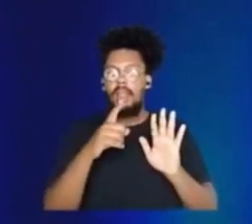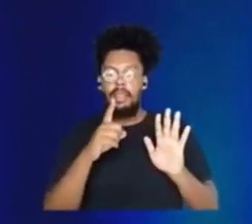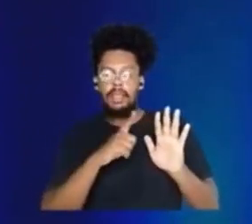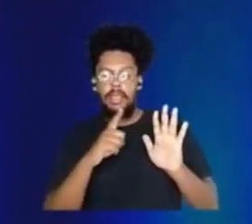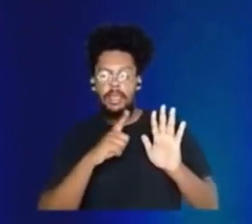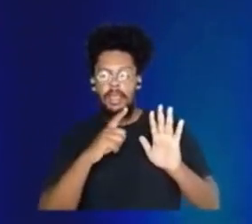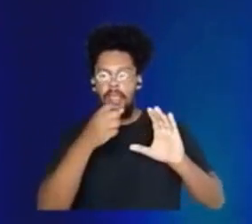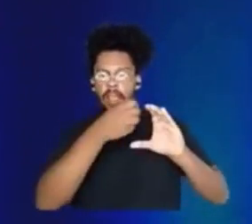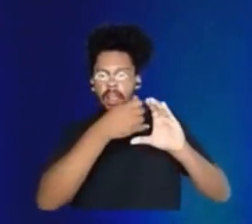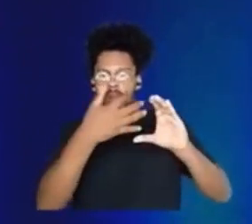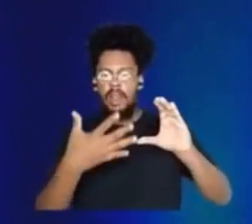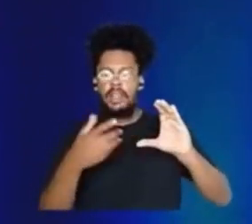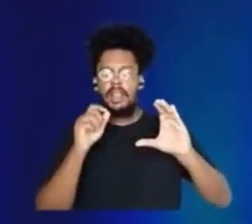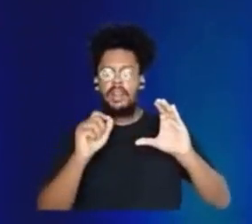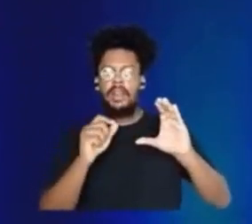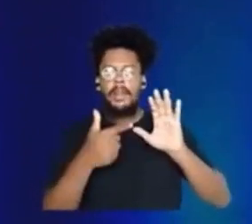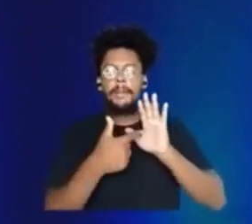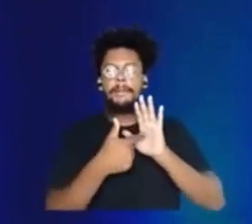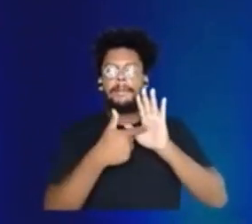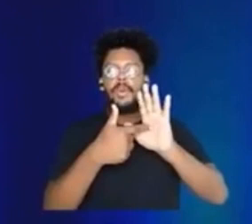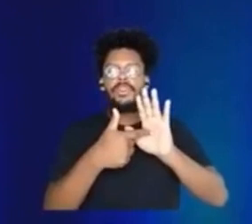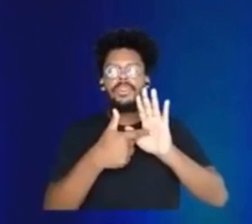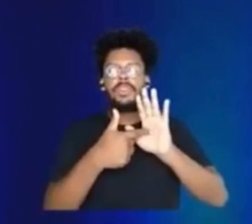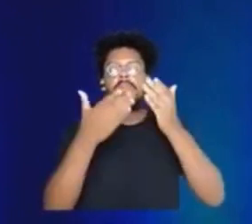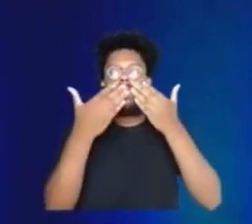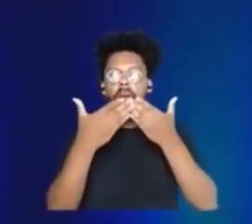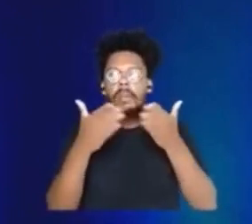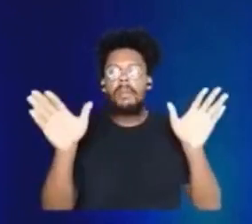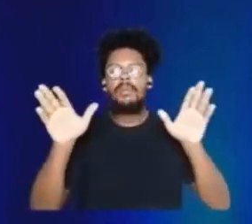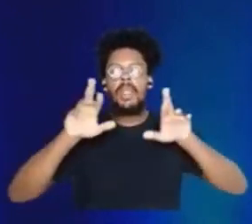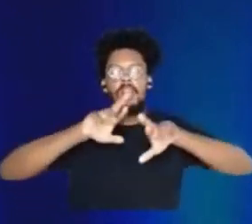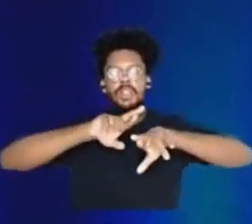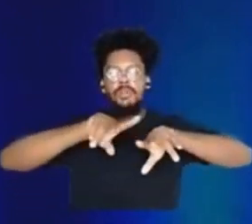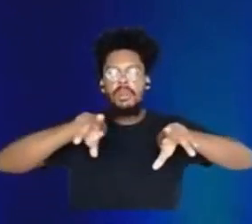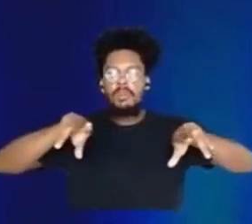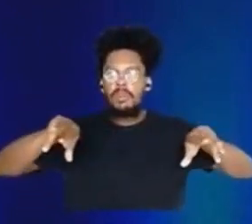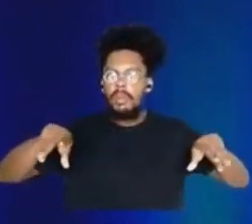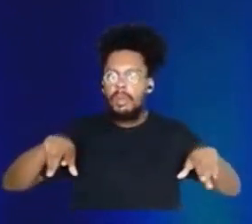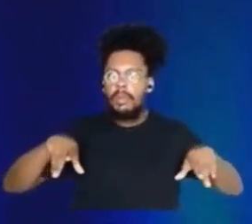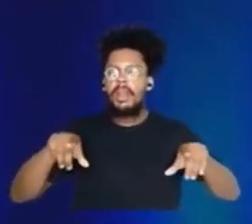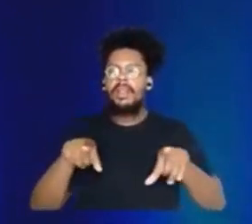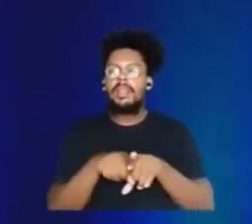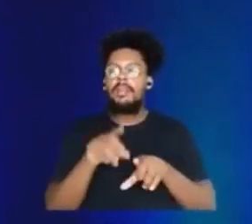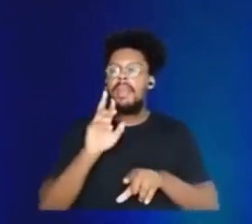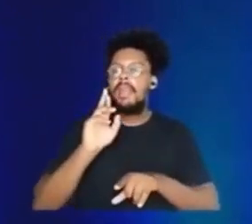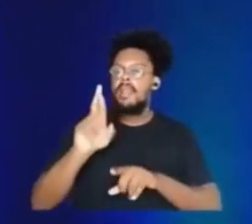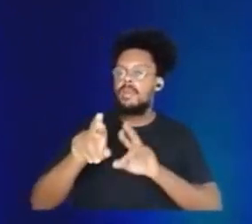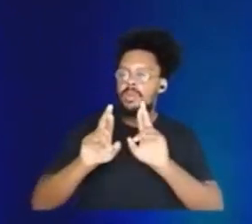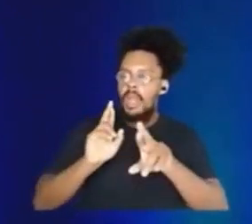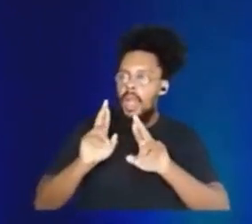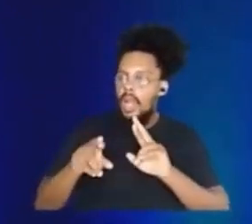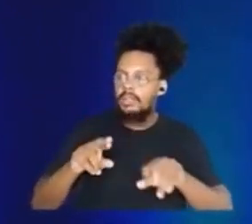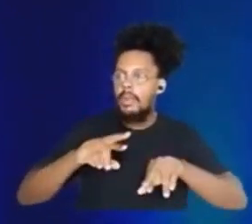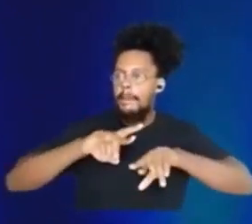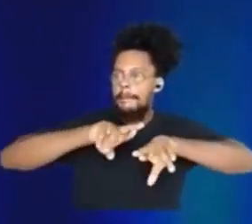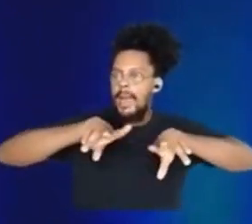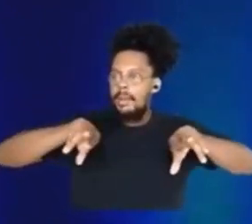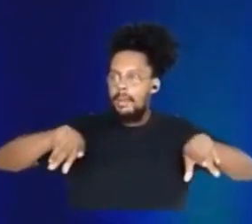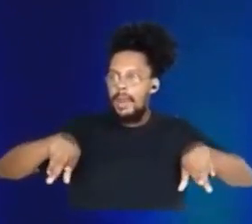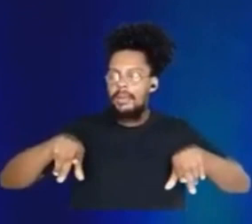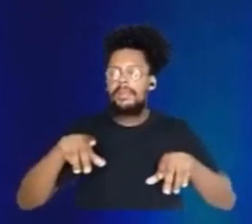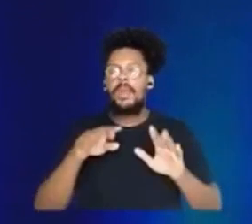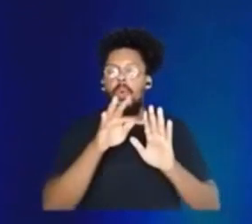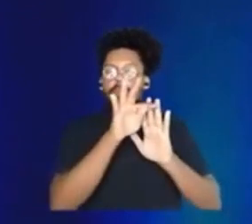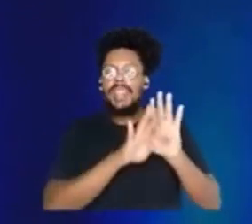trazer uma medida de ampliação de pluralismo e diversidade nos seus resultados, nos seus efeitos. Nossa percepção é que o texto, da maneira que está, ele